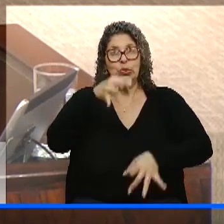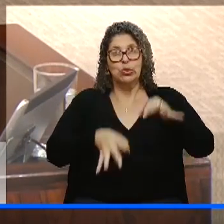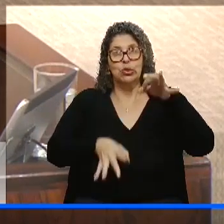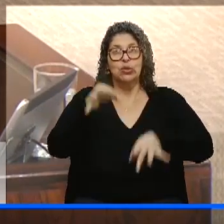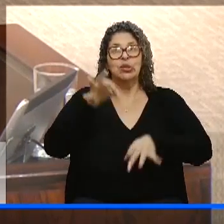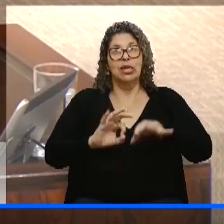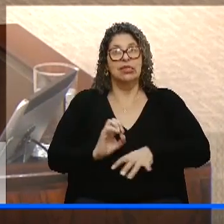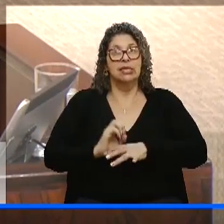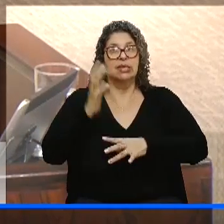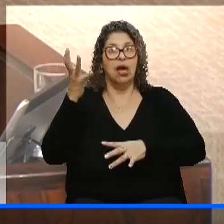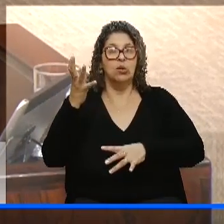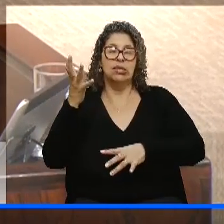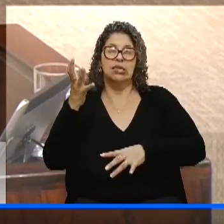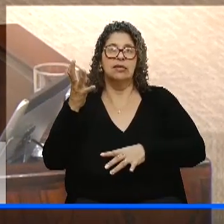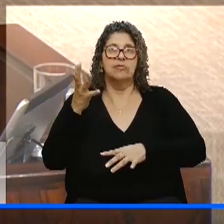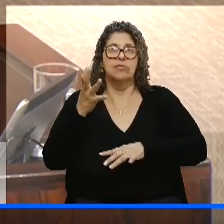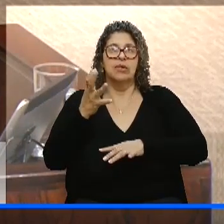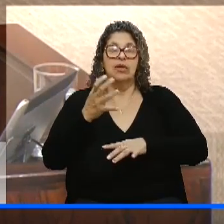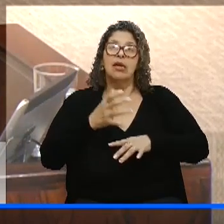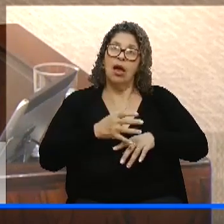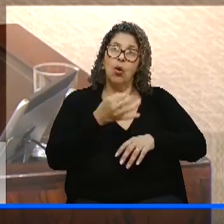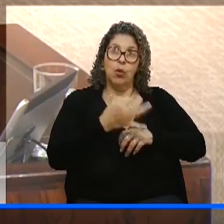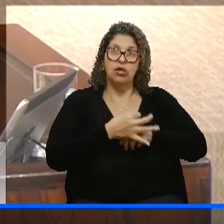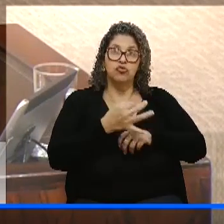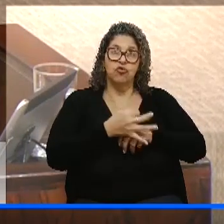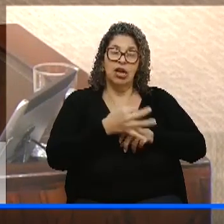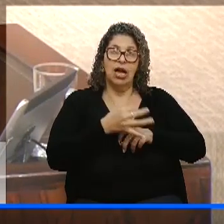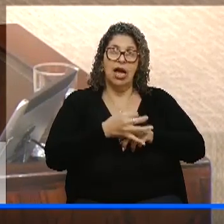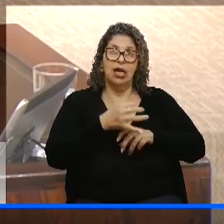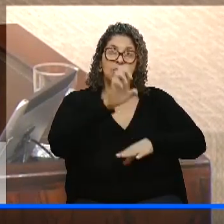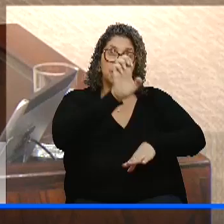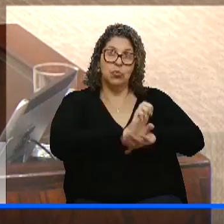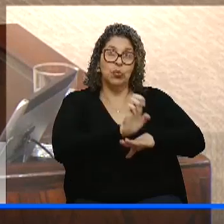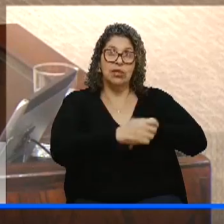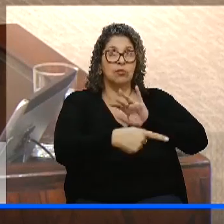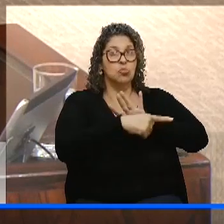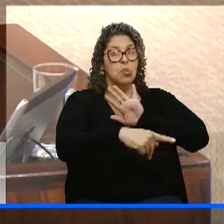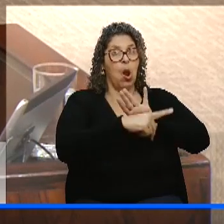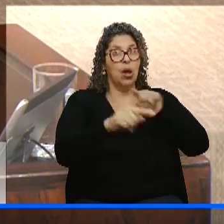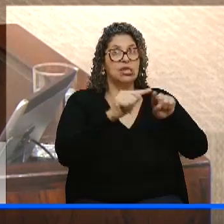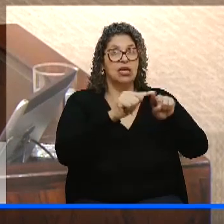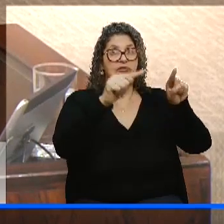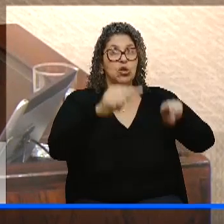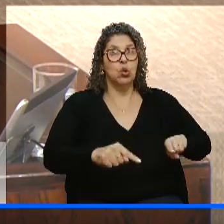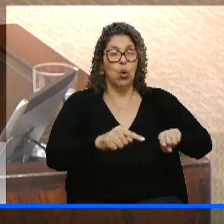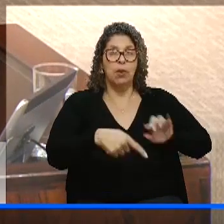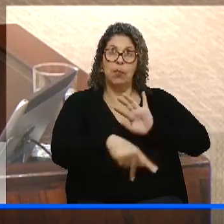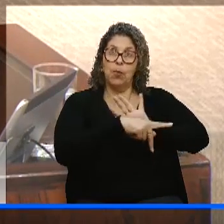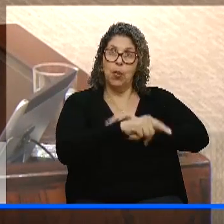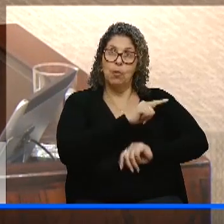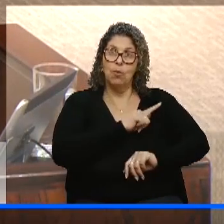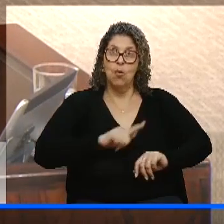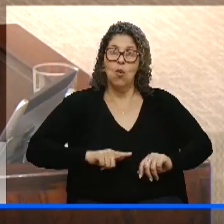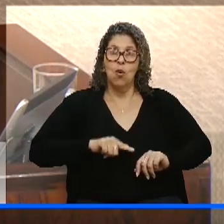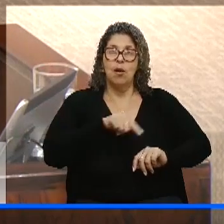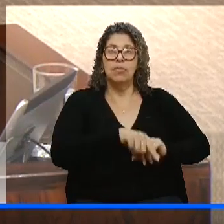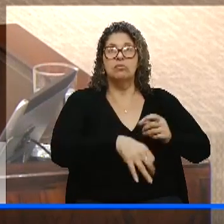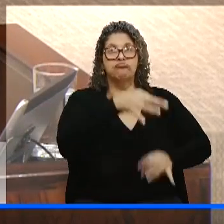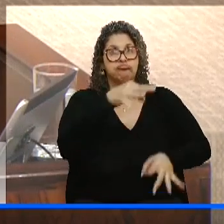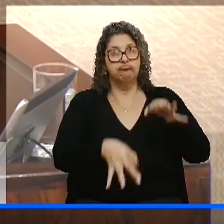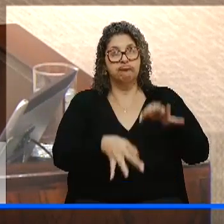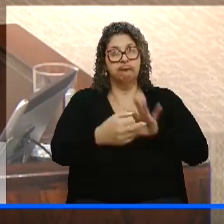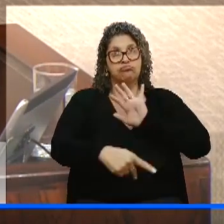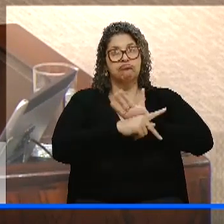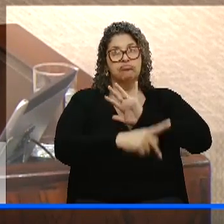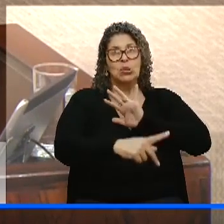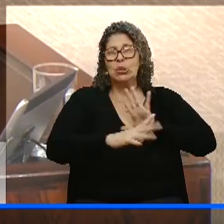ocorram é isso é um advogado contratado pelo estado que é um servidor público que atua é nas ações judiciais